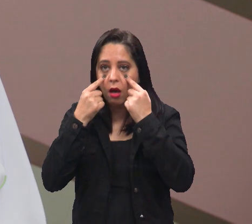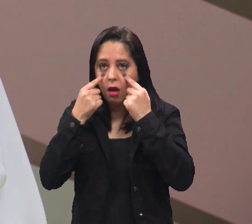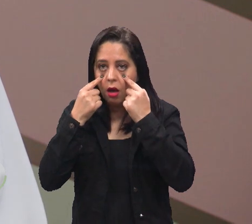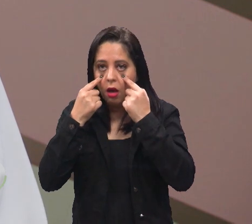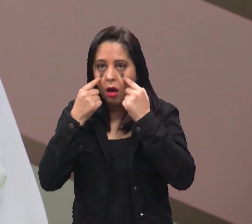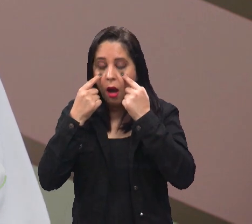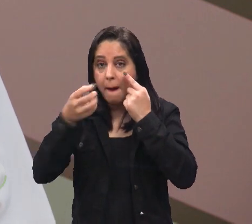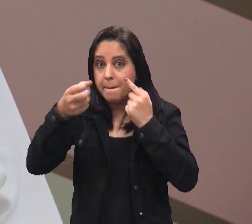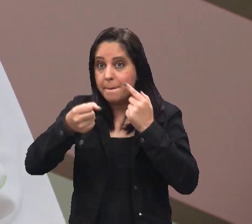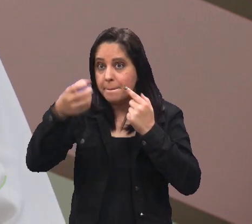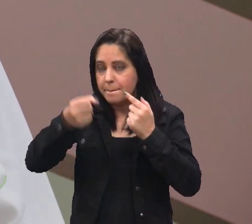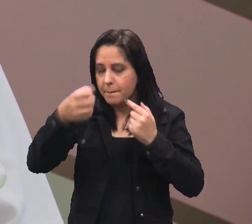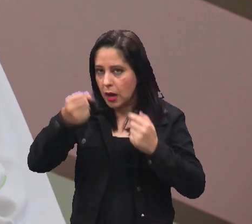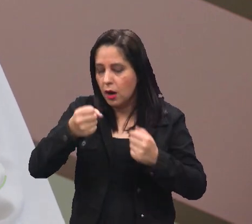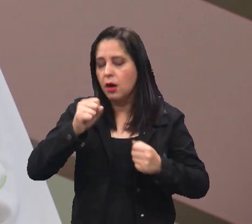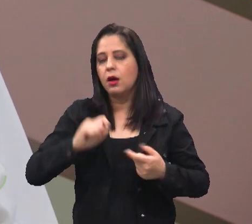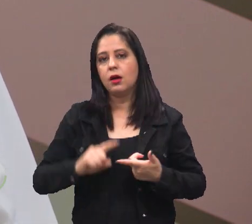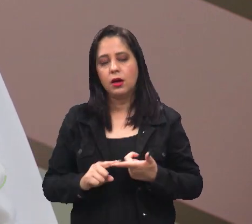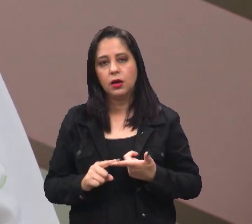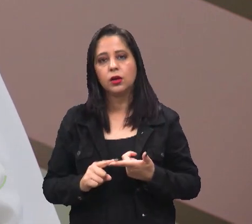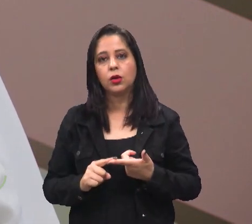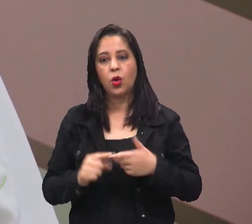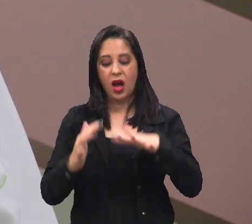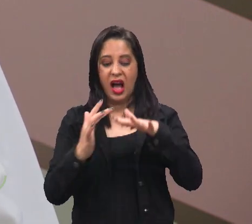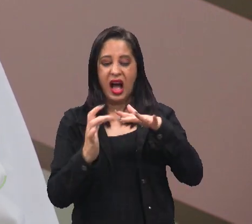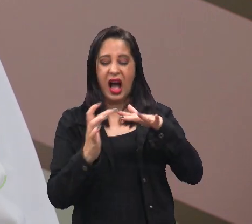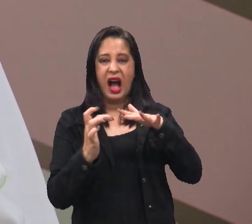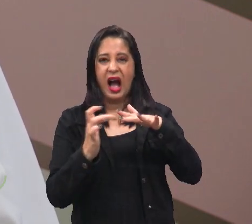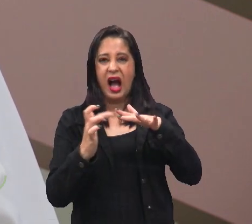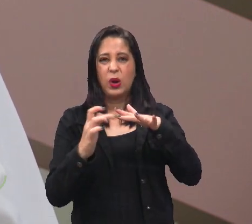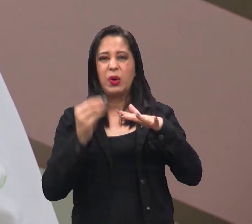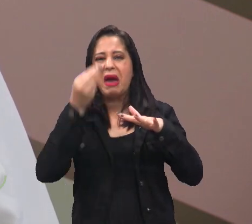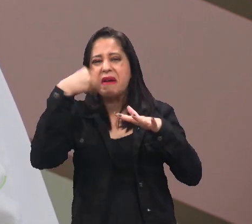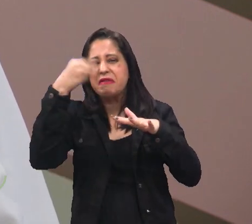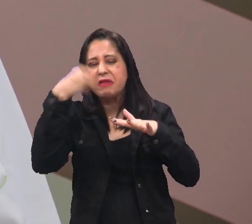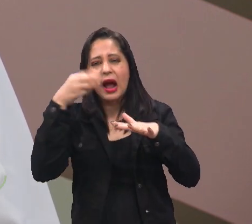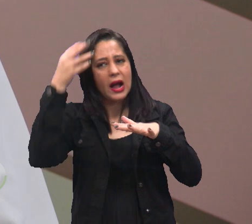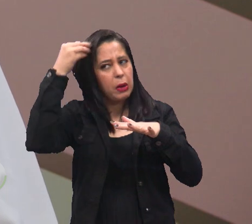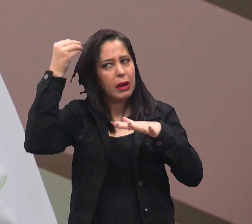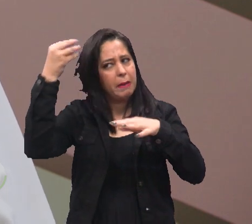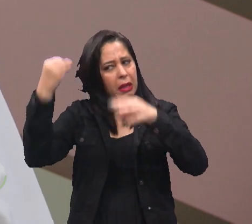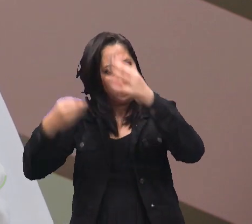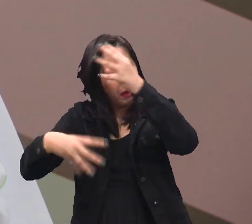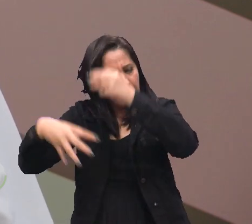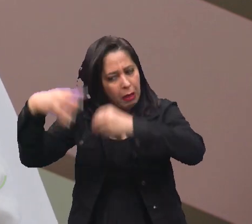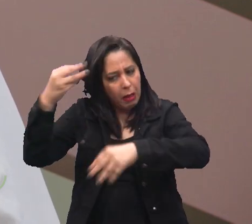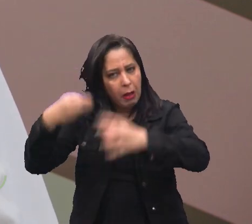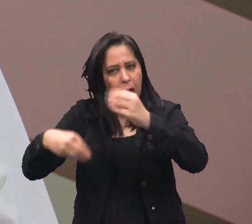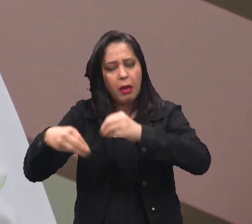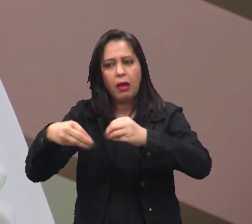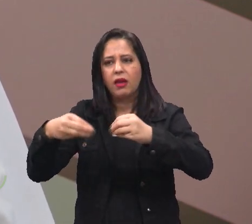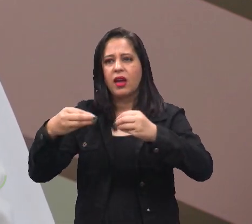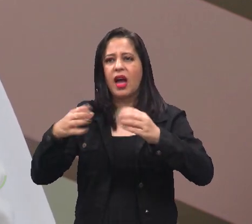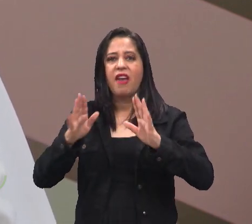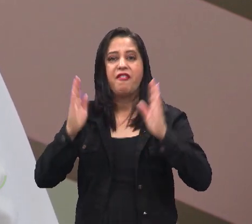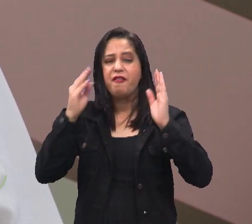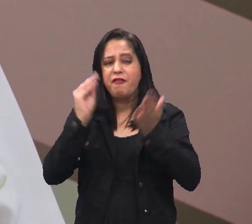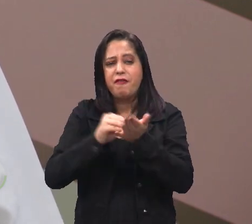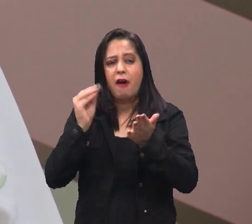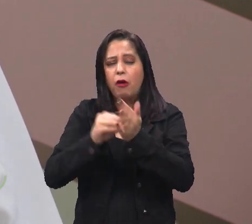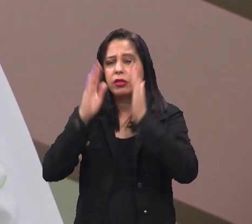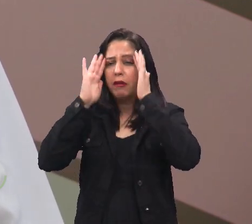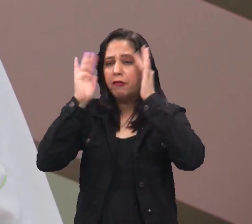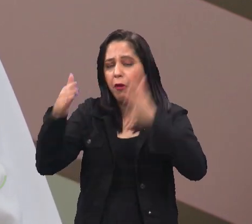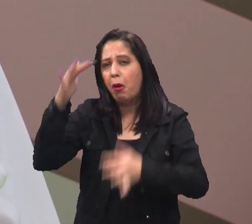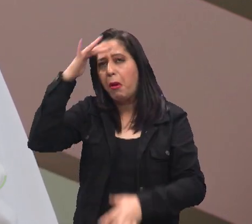que é na mucosa, unhas quebradiças, queda de cabelo, falta de concentração. Em crianças você vê